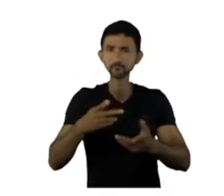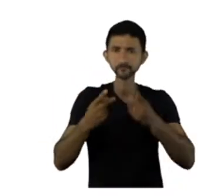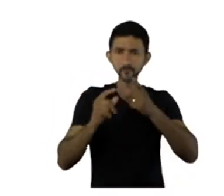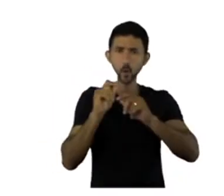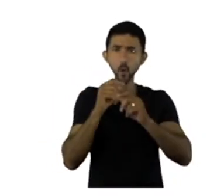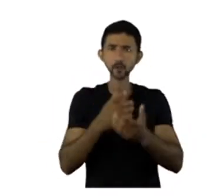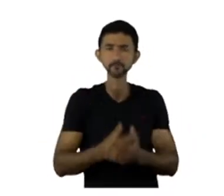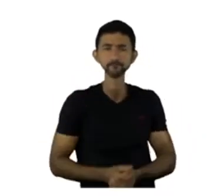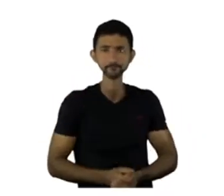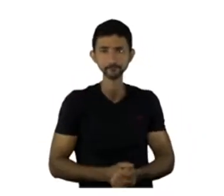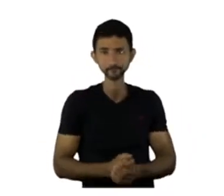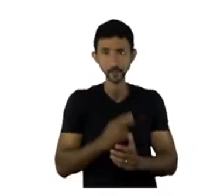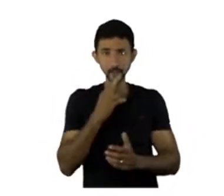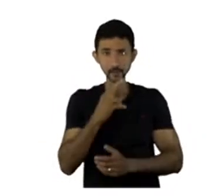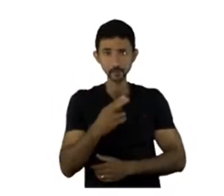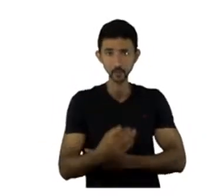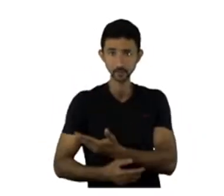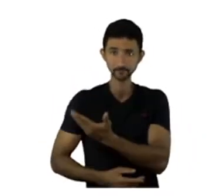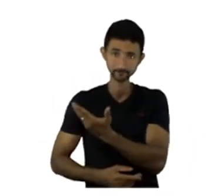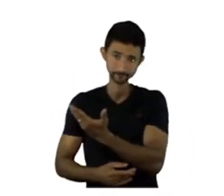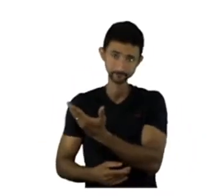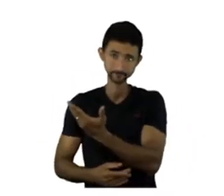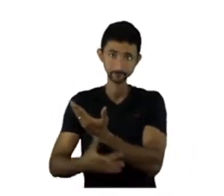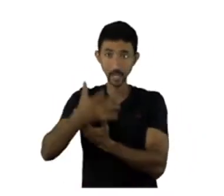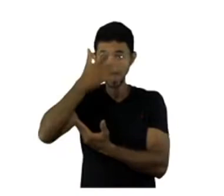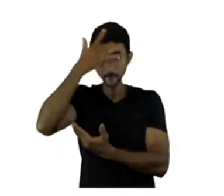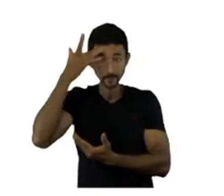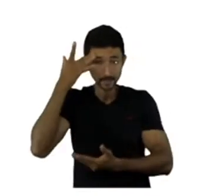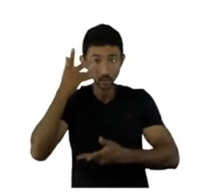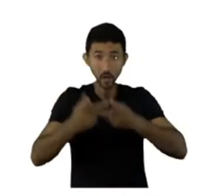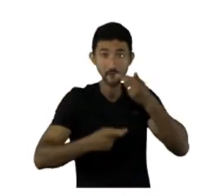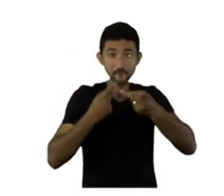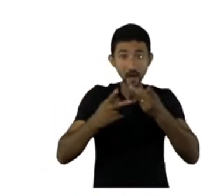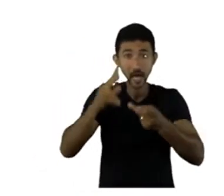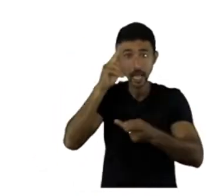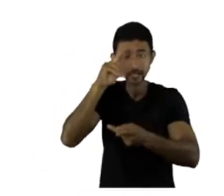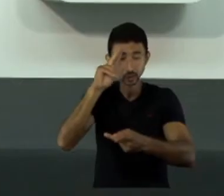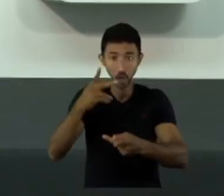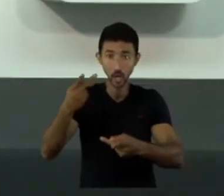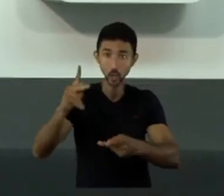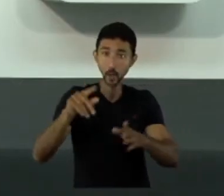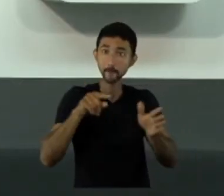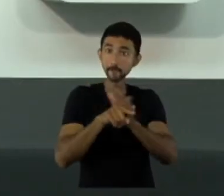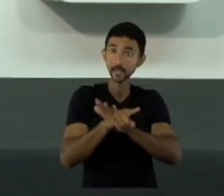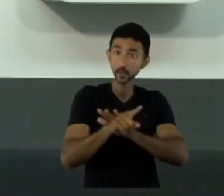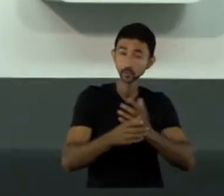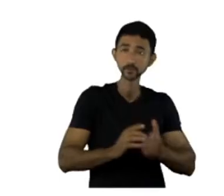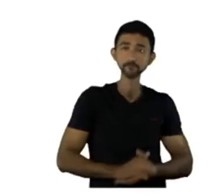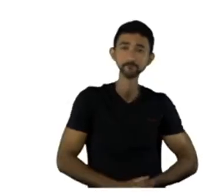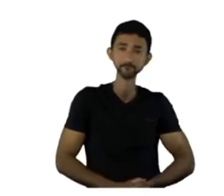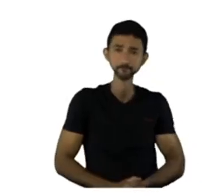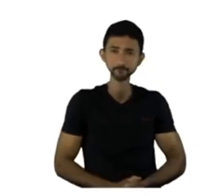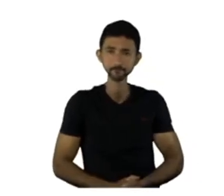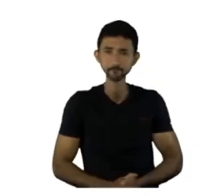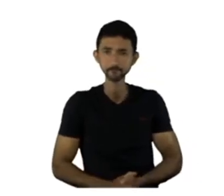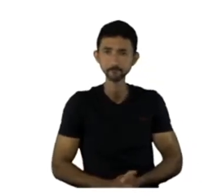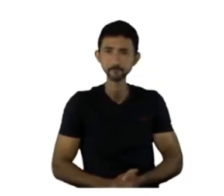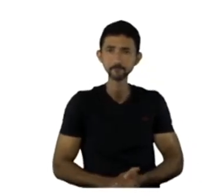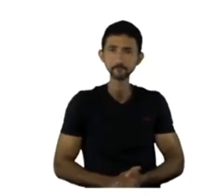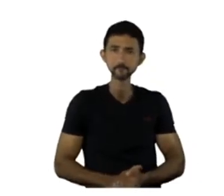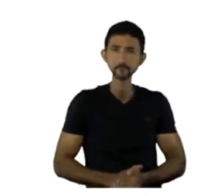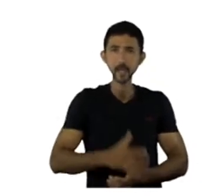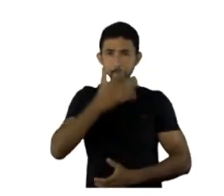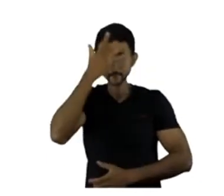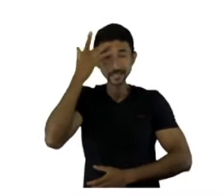lá. A pessoa que conta a história, né? São duas perguntas, observa aí. Primeira resposta, a pessoa que